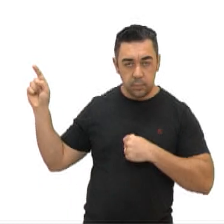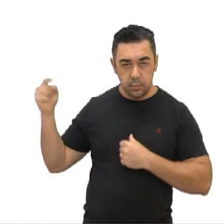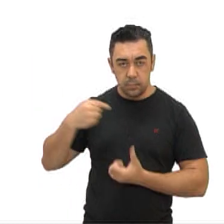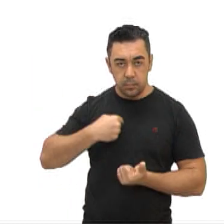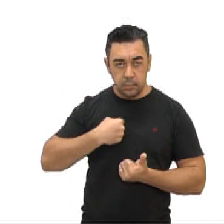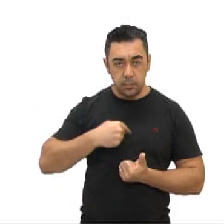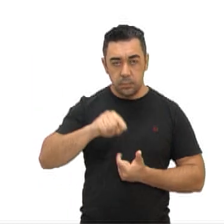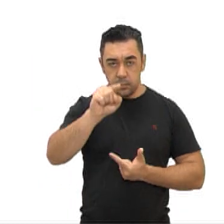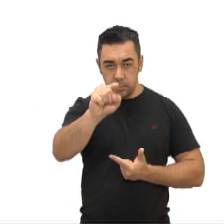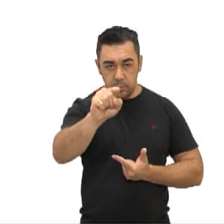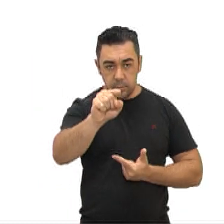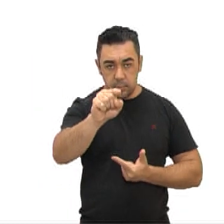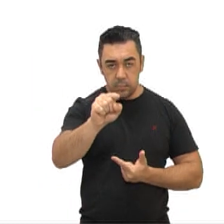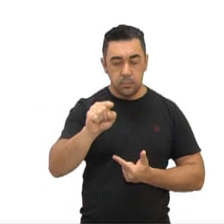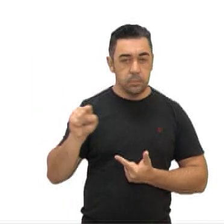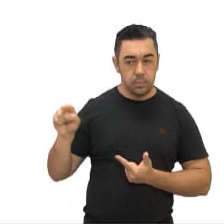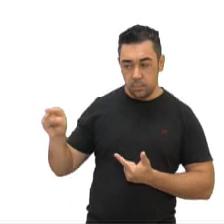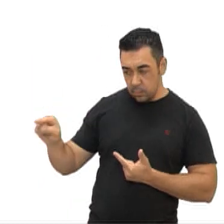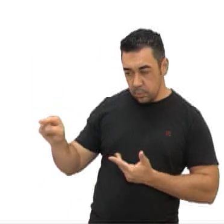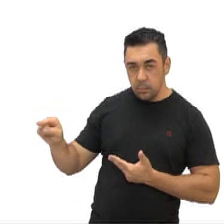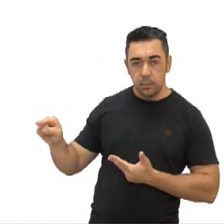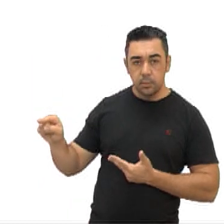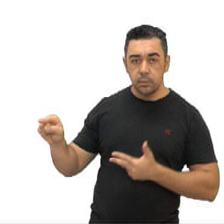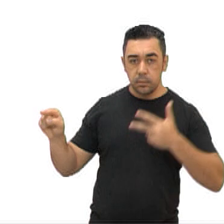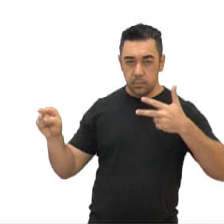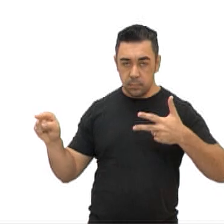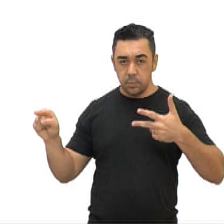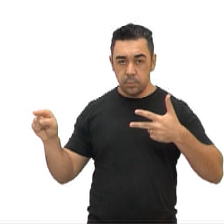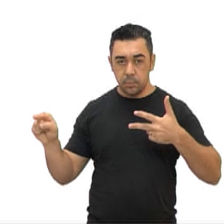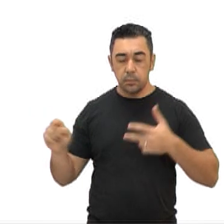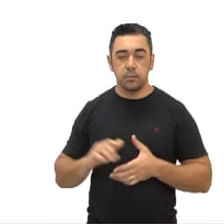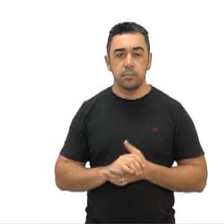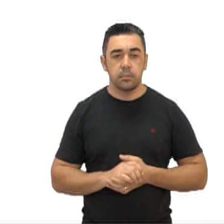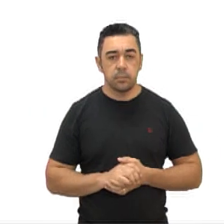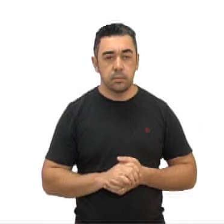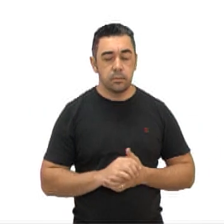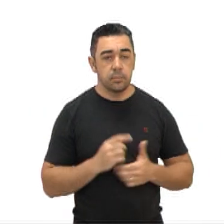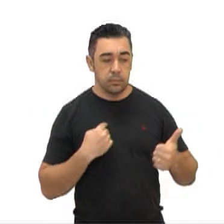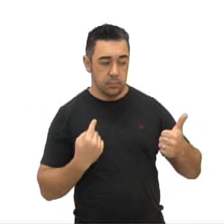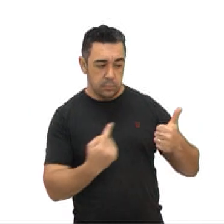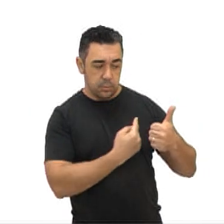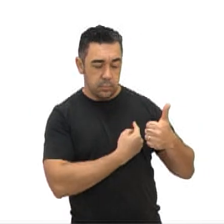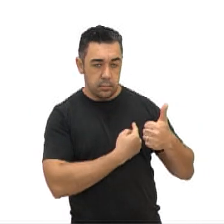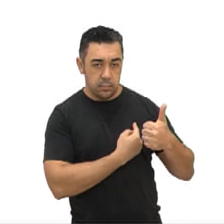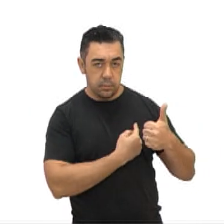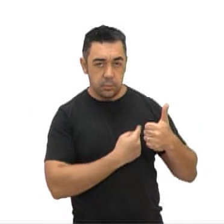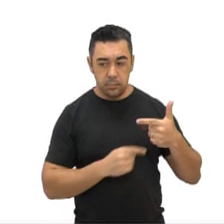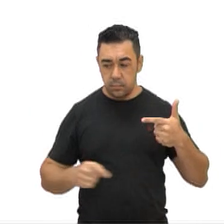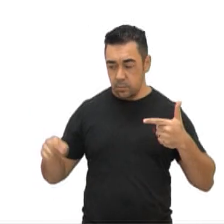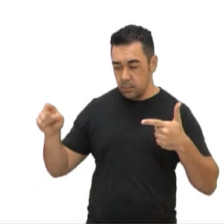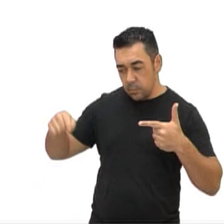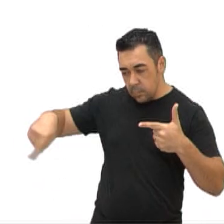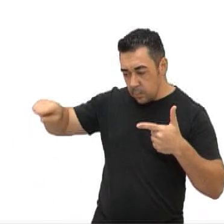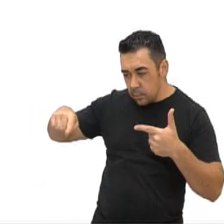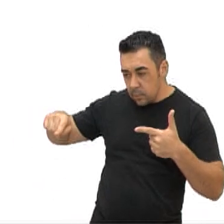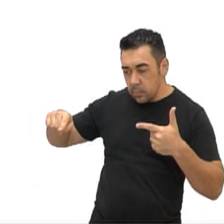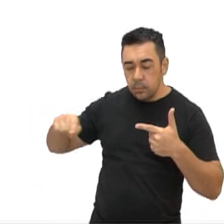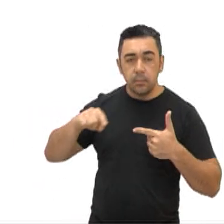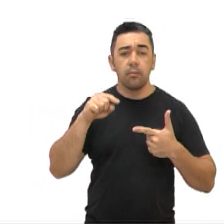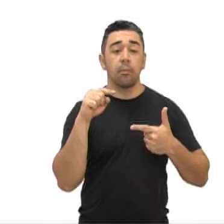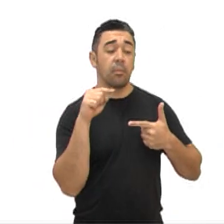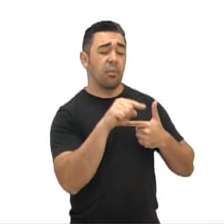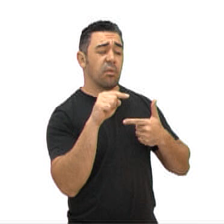tu aprendes, ele, ella ou usted aprende, nós outros aprendemos, vosotros